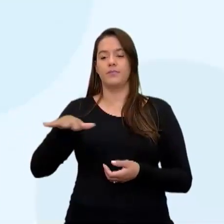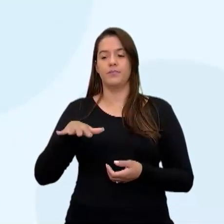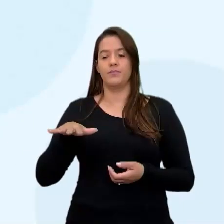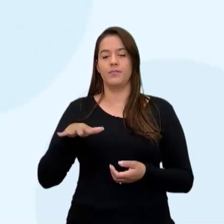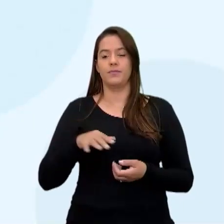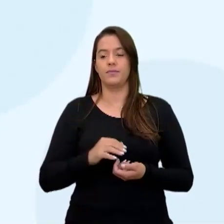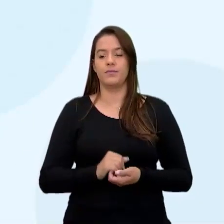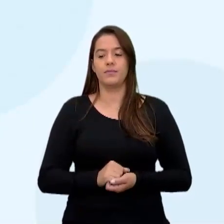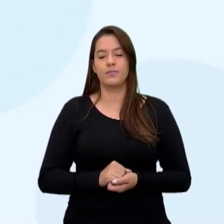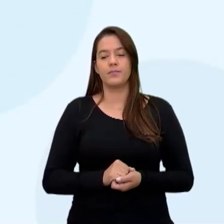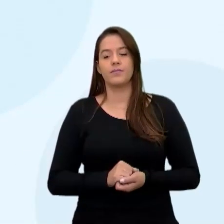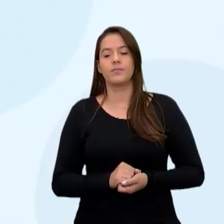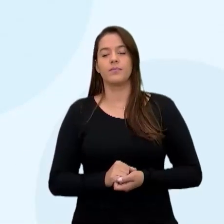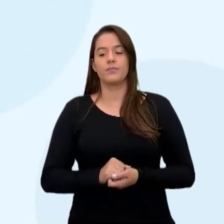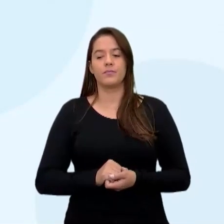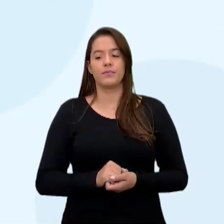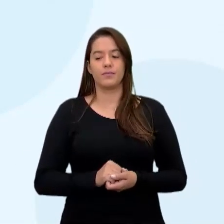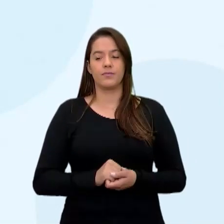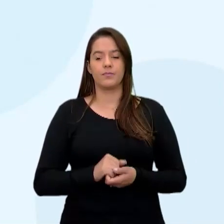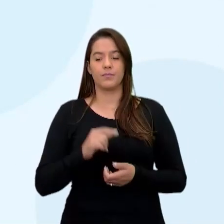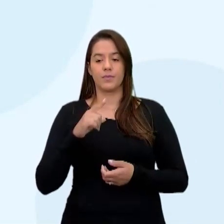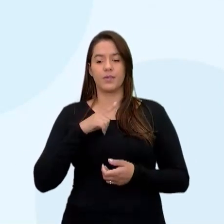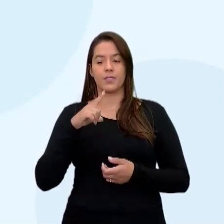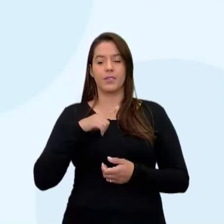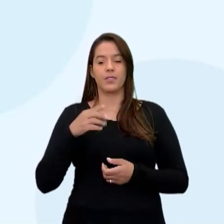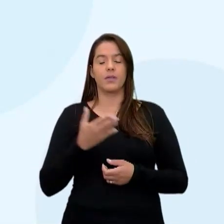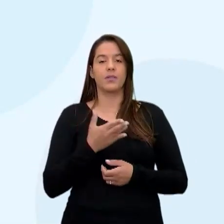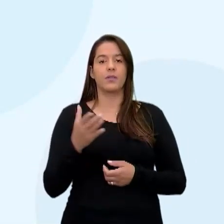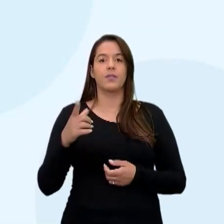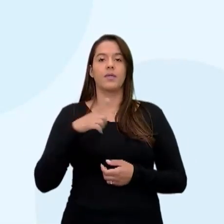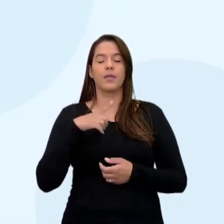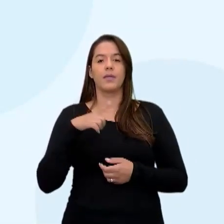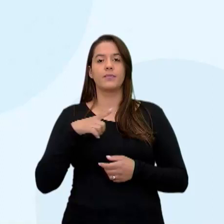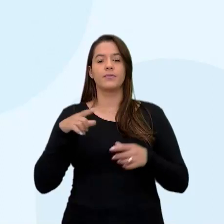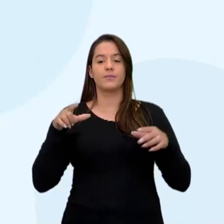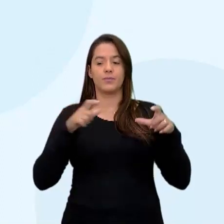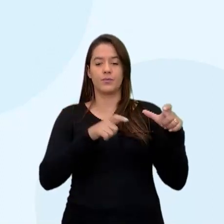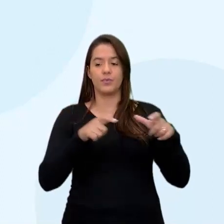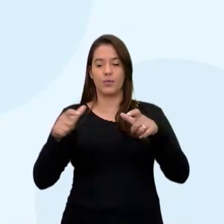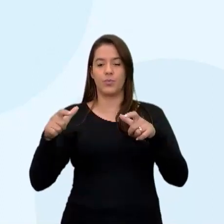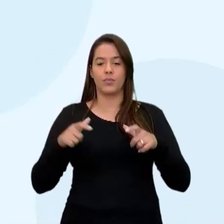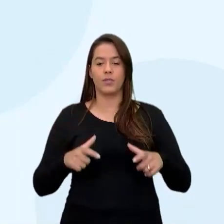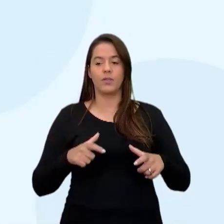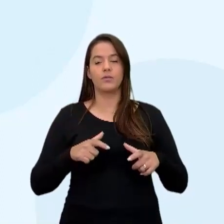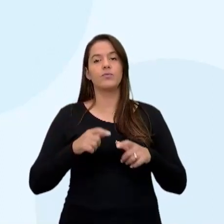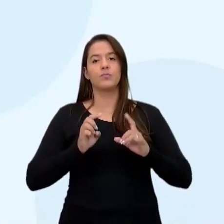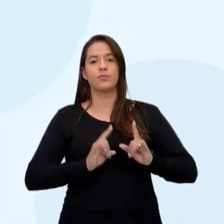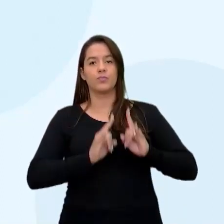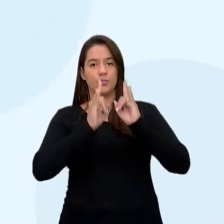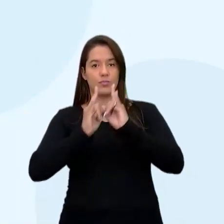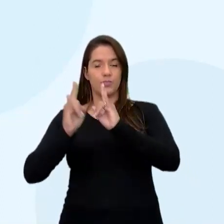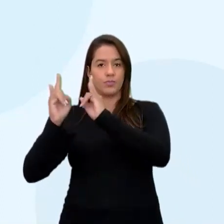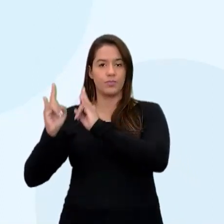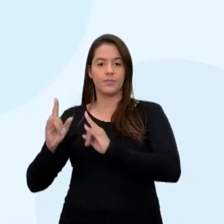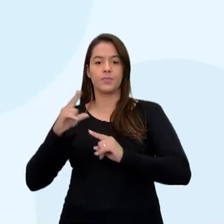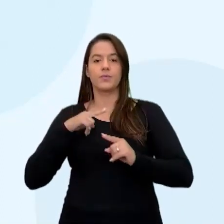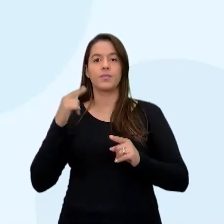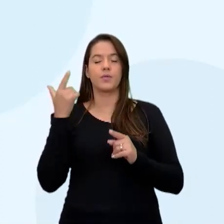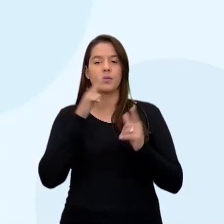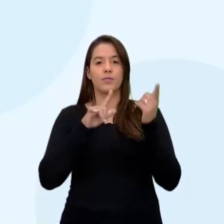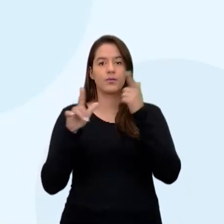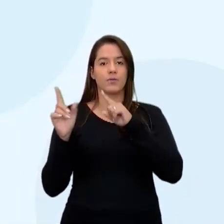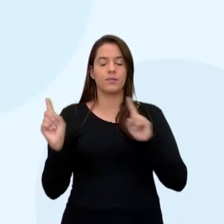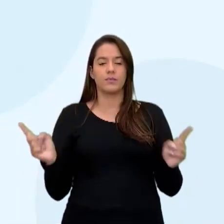capital regional, que são centros urbanos aí com alta concentração de atividades de gestão, né, mas com alcance menor